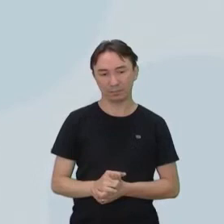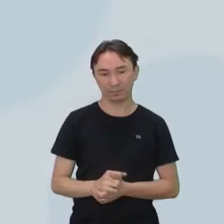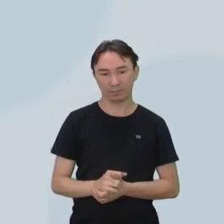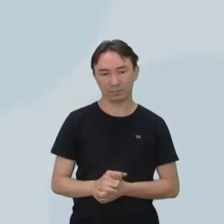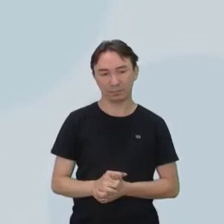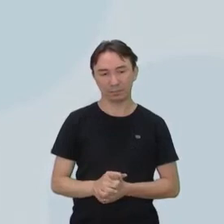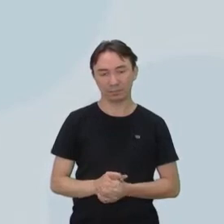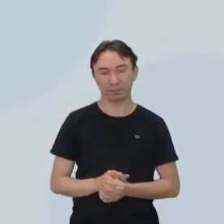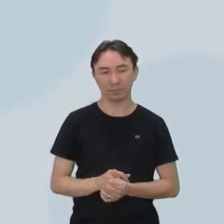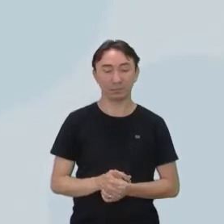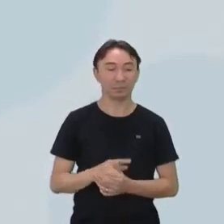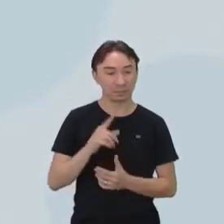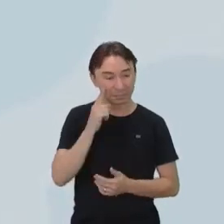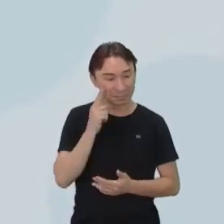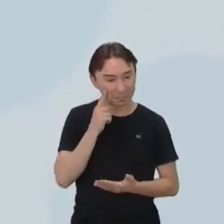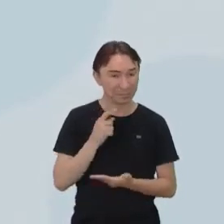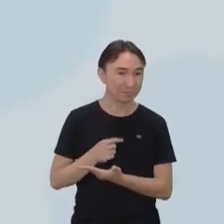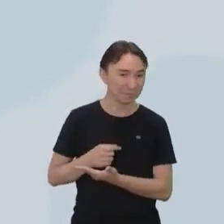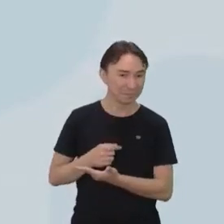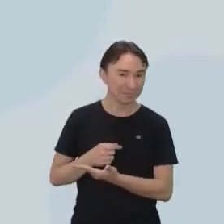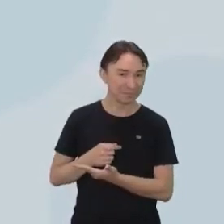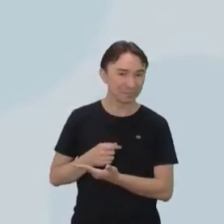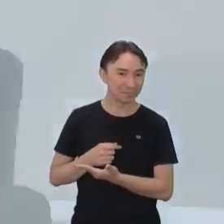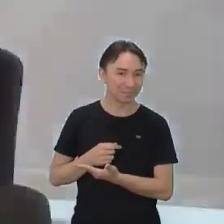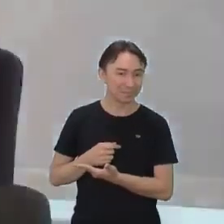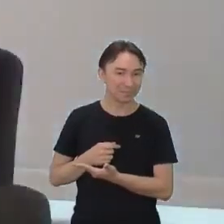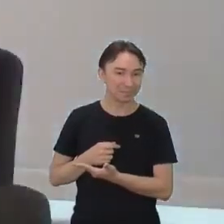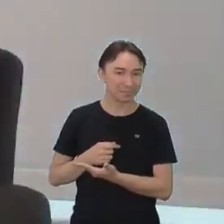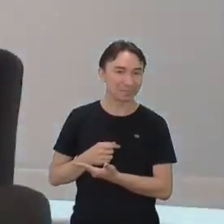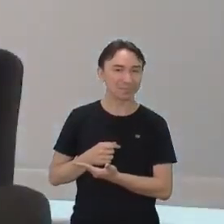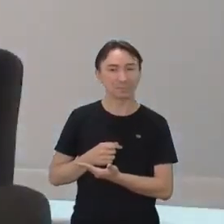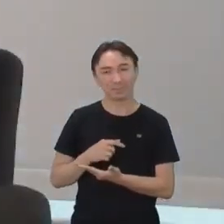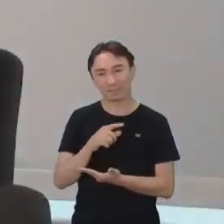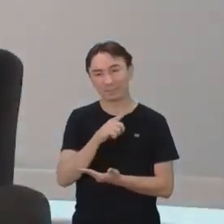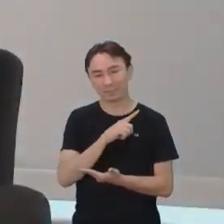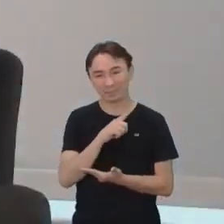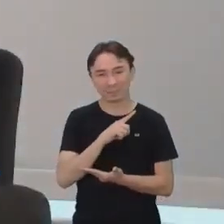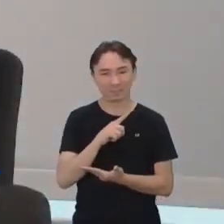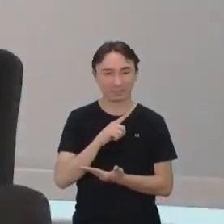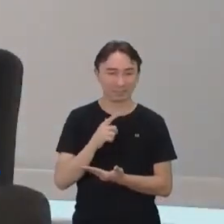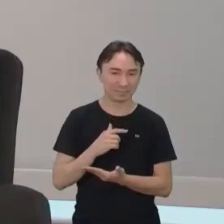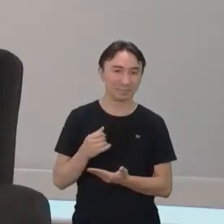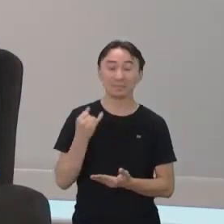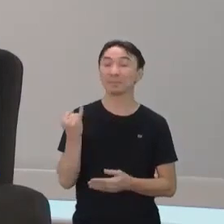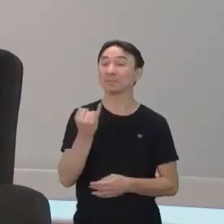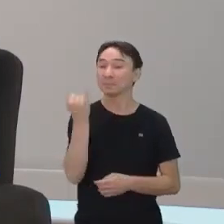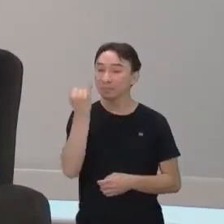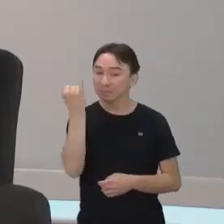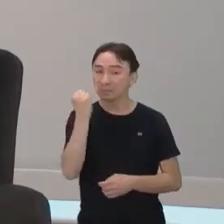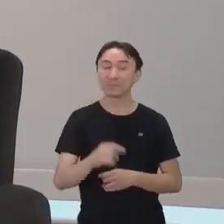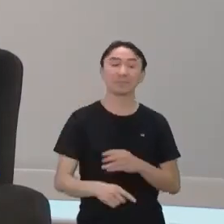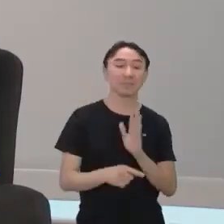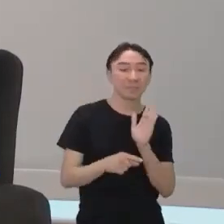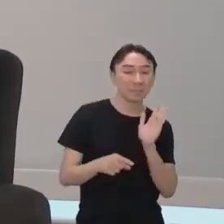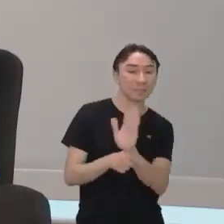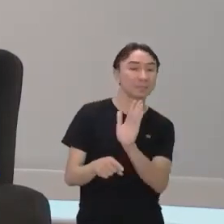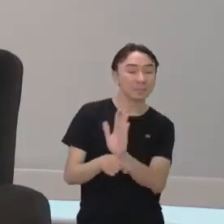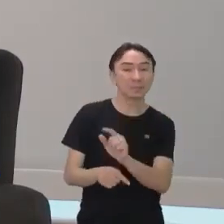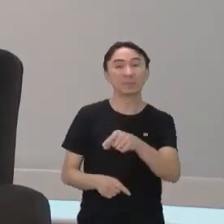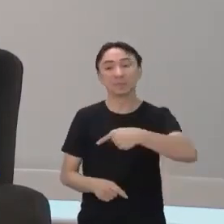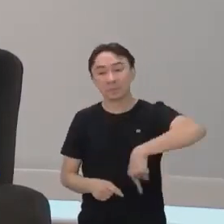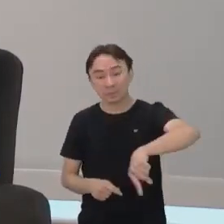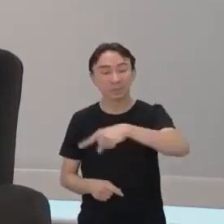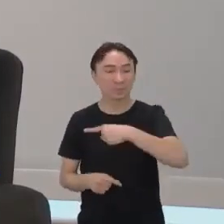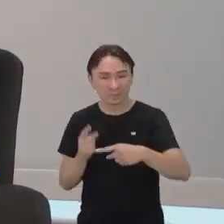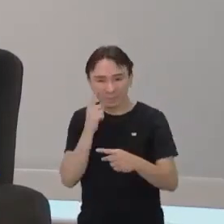perceber, né, como são importantes esses processos aí que ajudam, né, na nossa identificação com